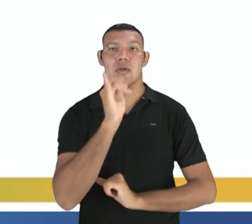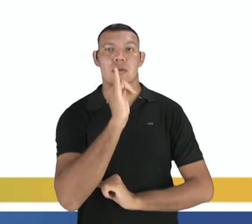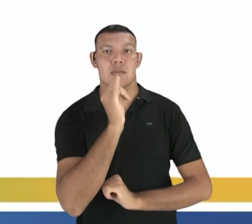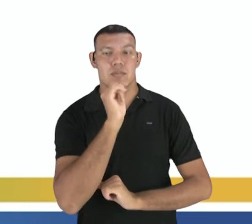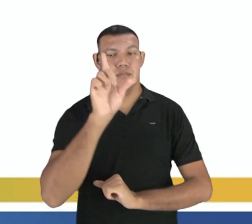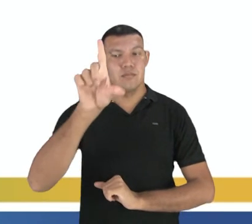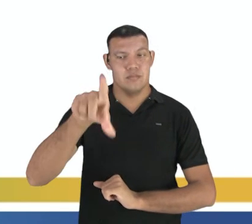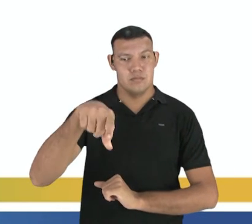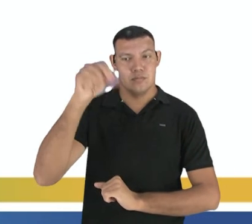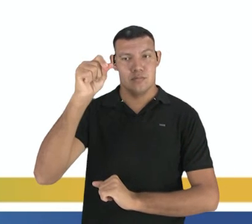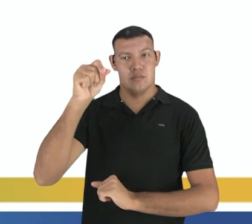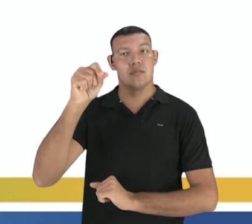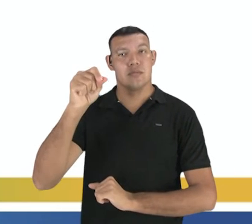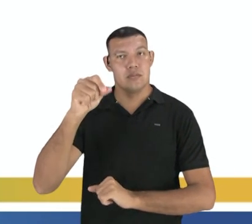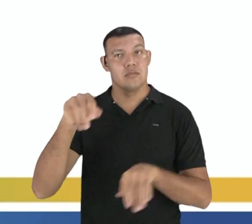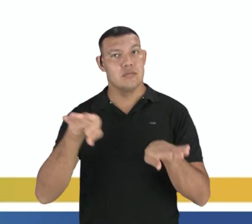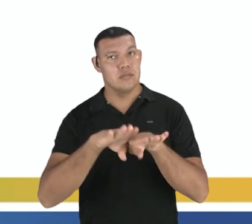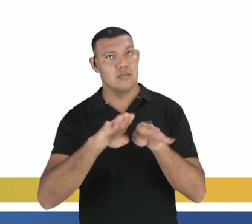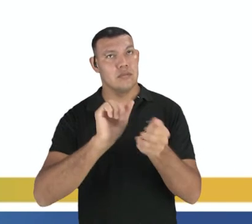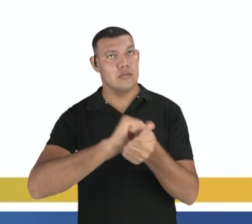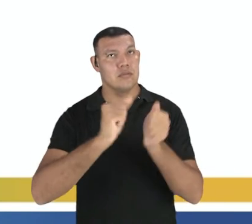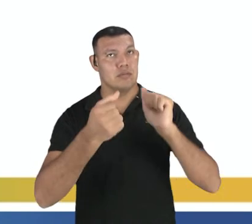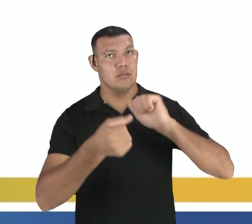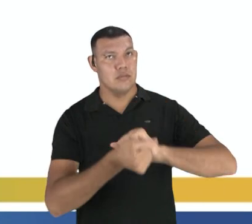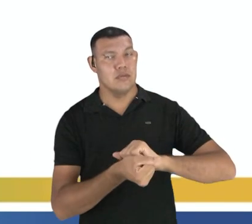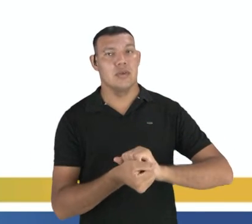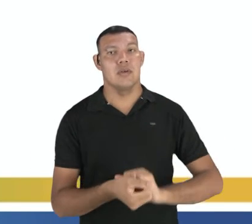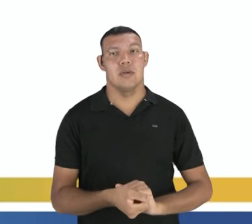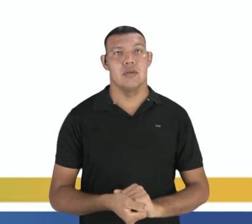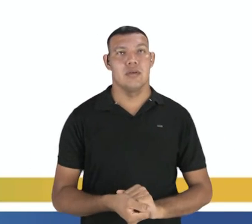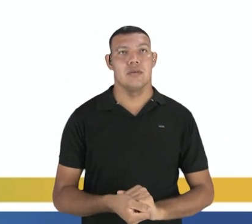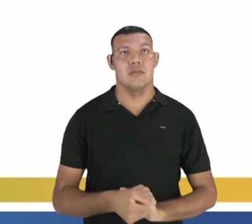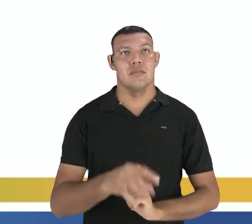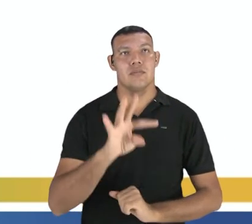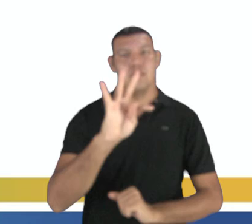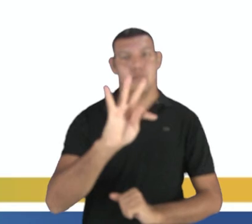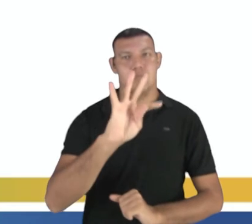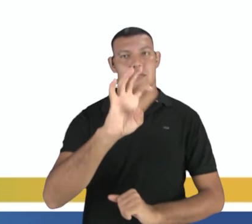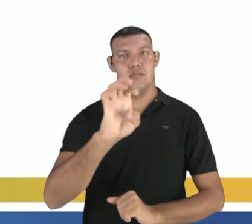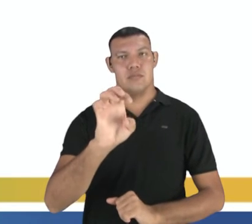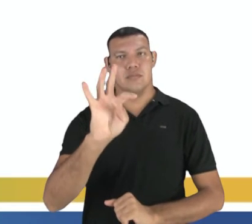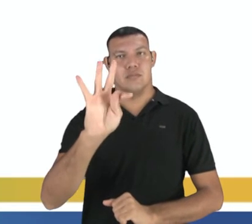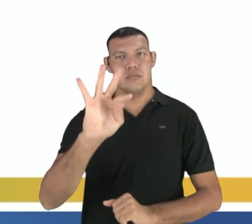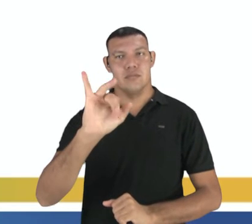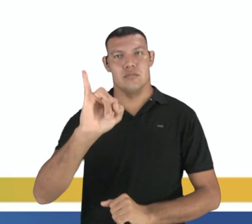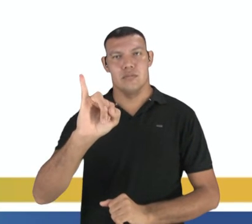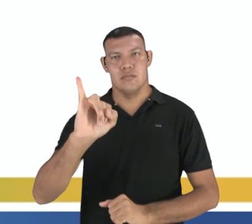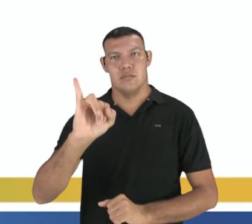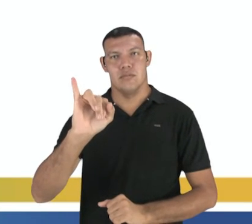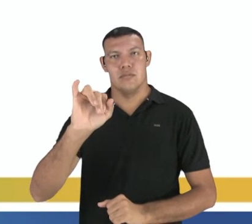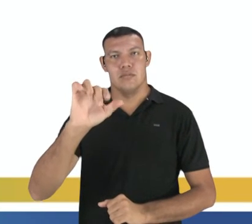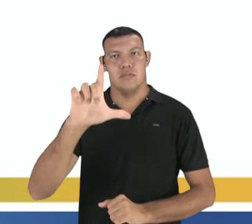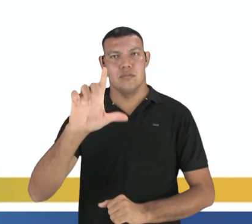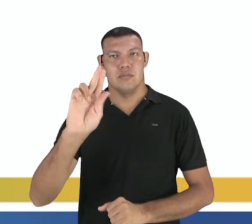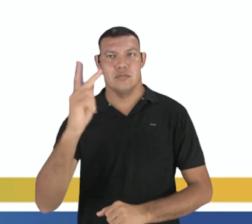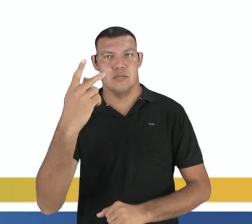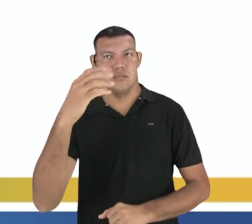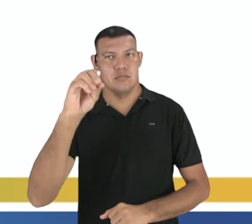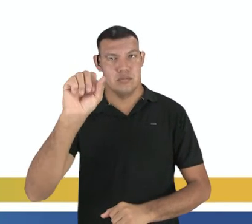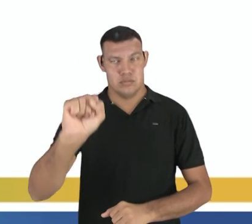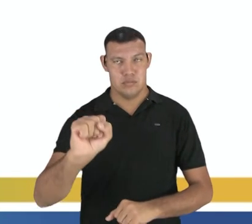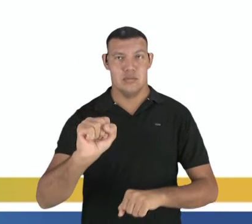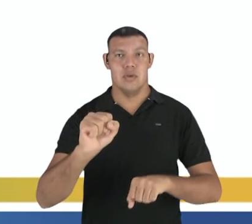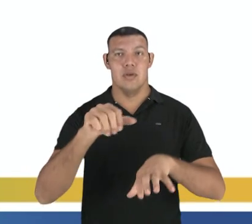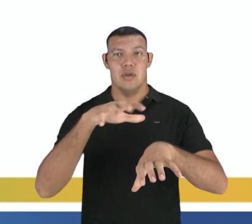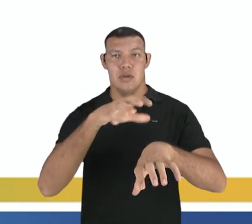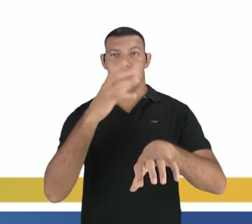de seleção e adaptação é o exemplo dos tentrilhões, né? Que foram estudados por Darwin, lá na ilha de